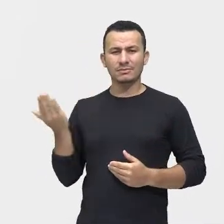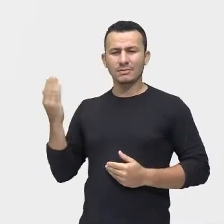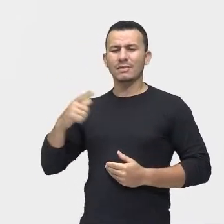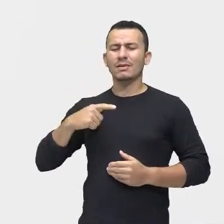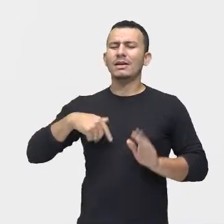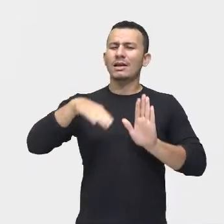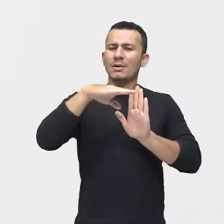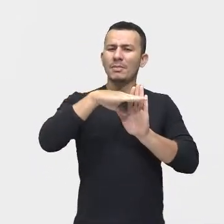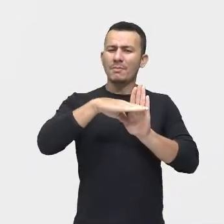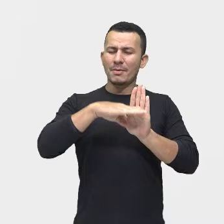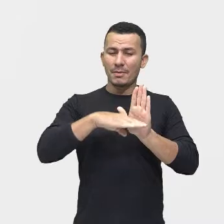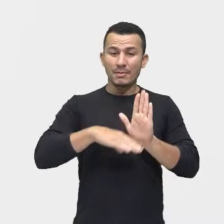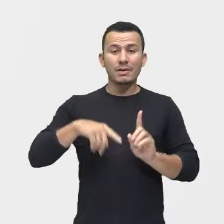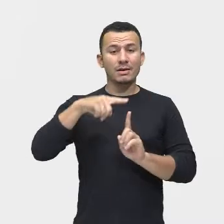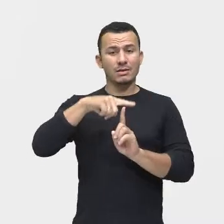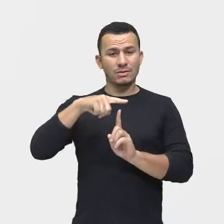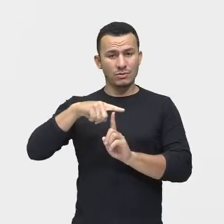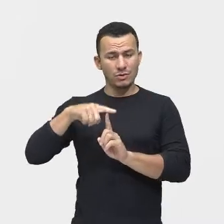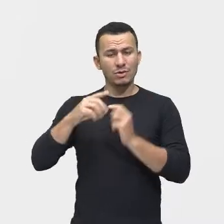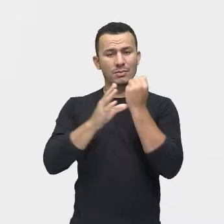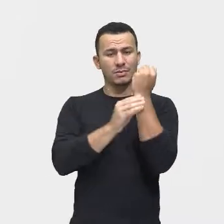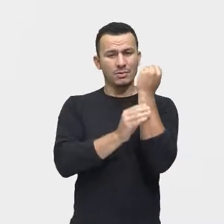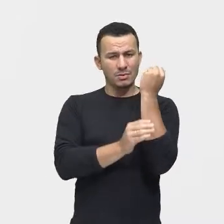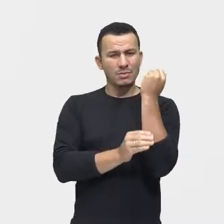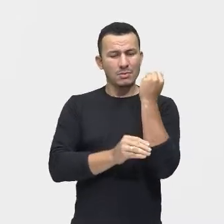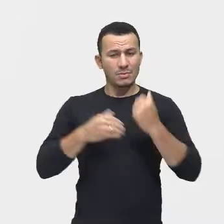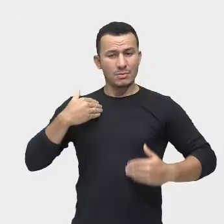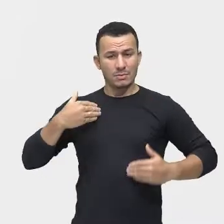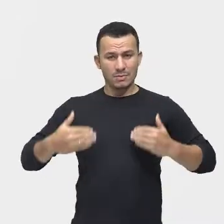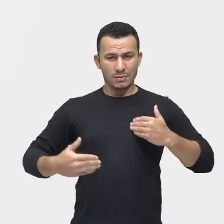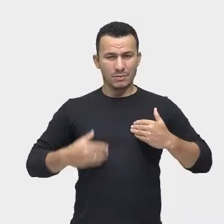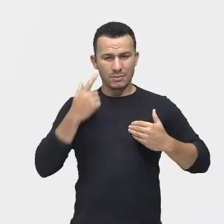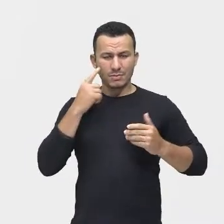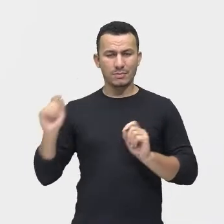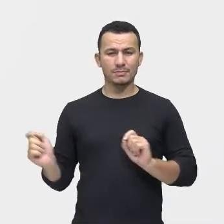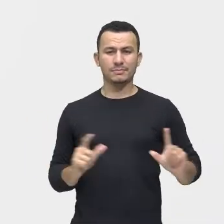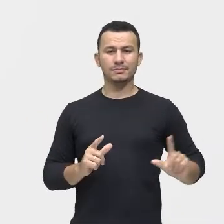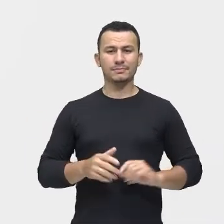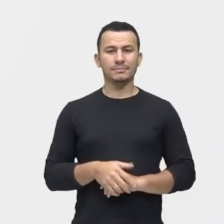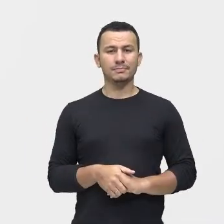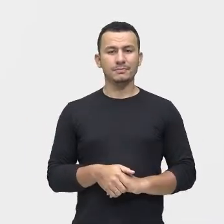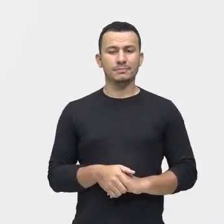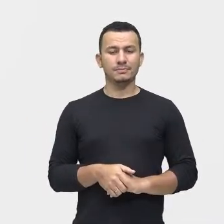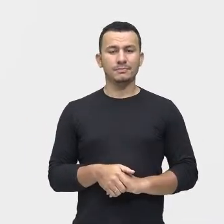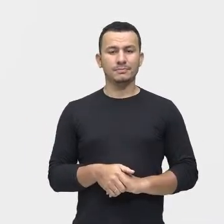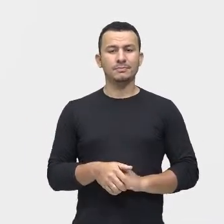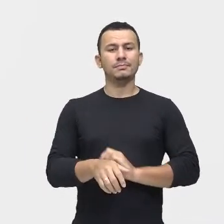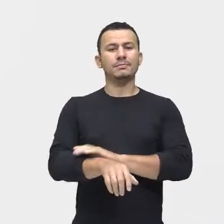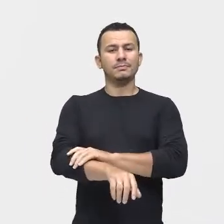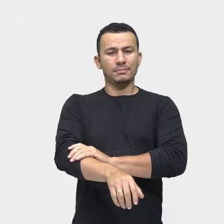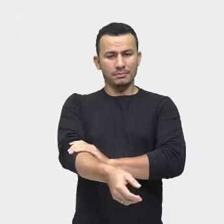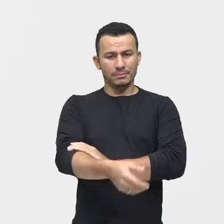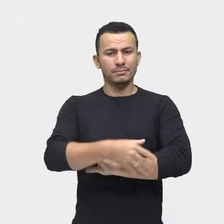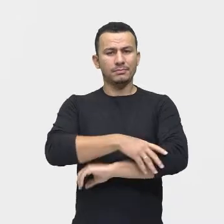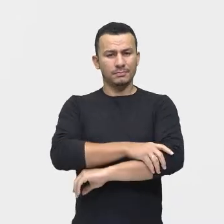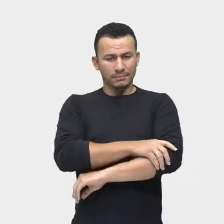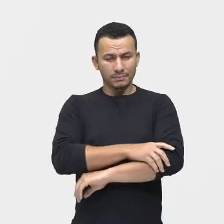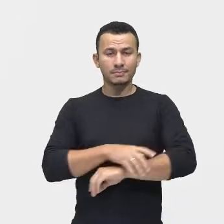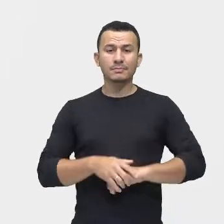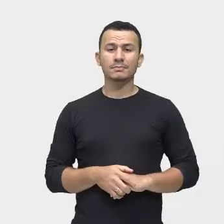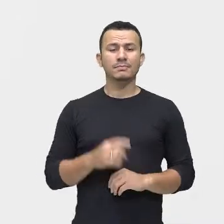identificando vários tipos dos nossos músculos na nossa próxima cartela. Olha só, acompanhe comigo aí. Você